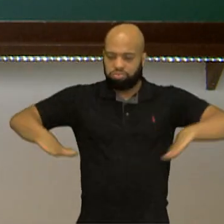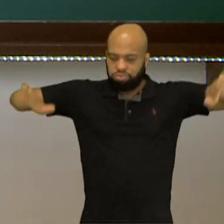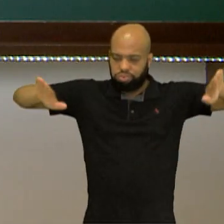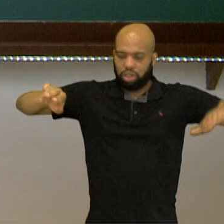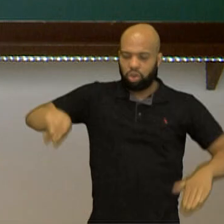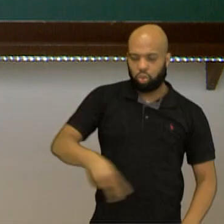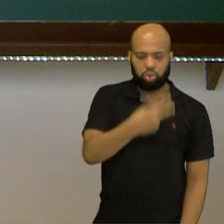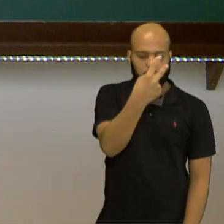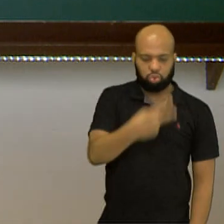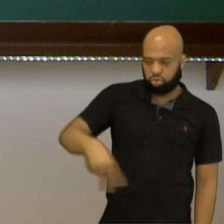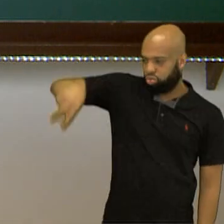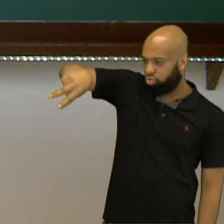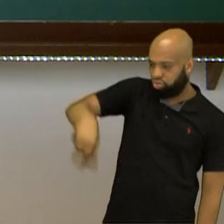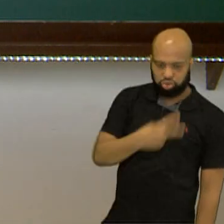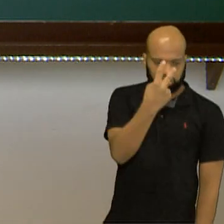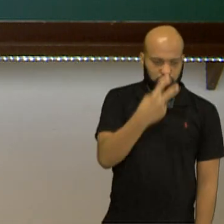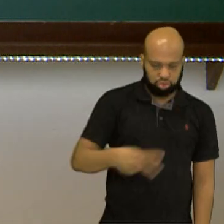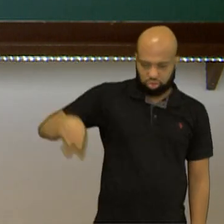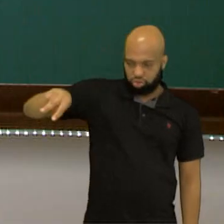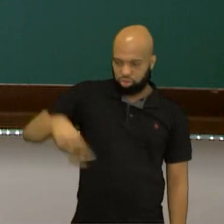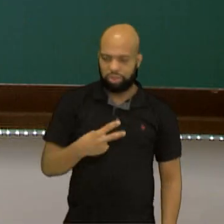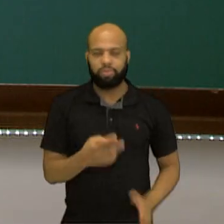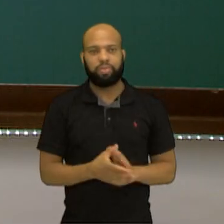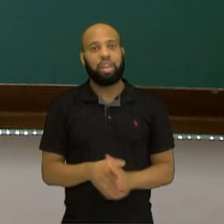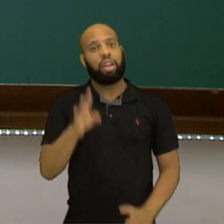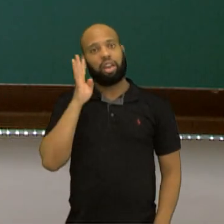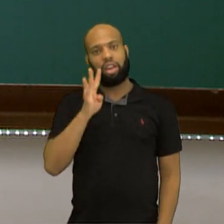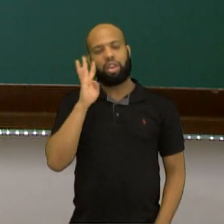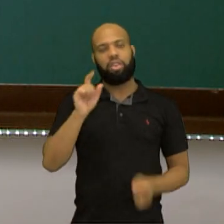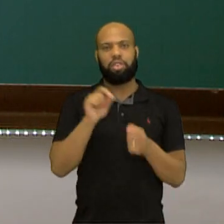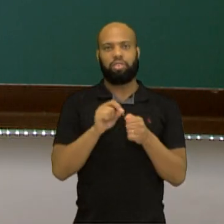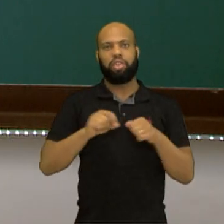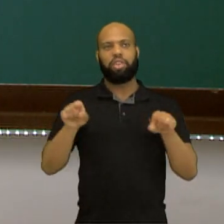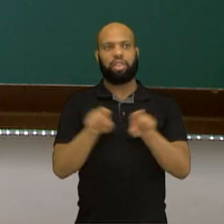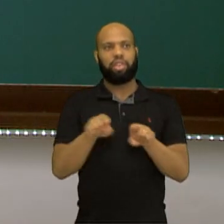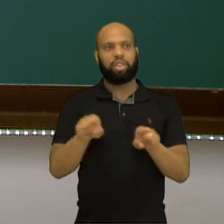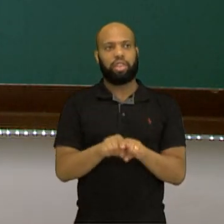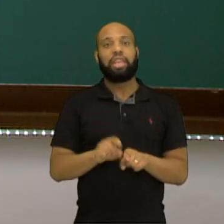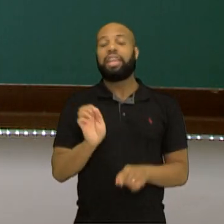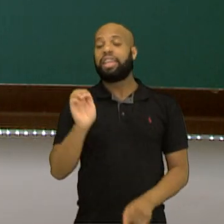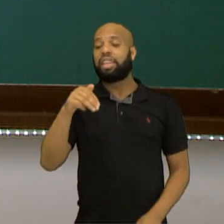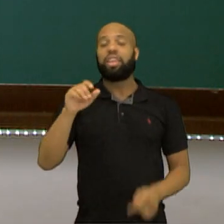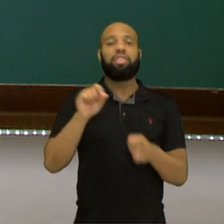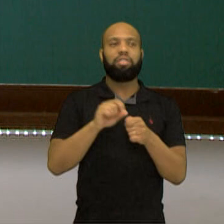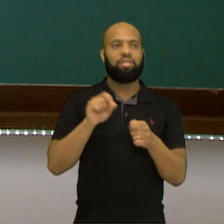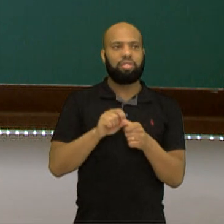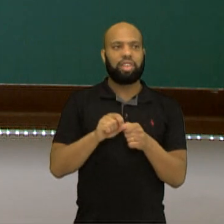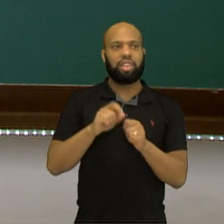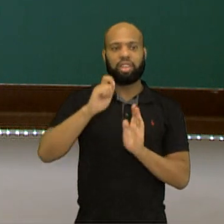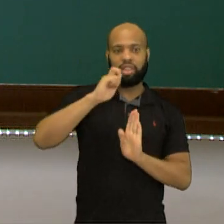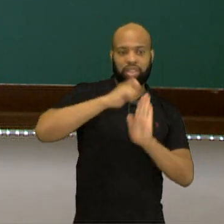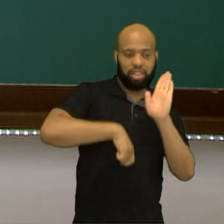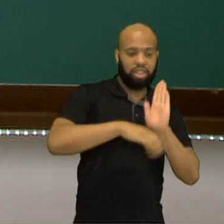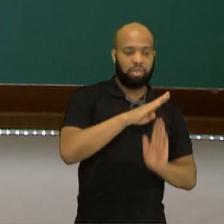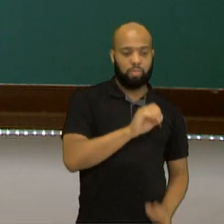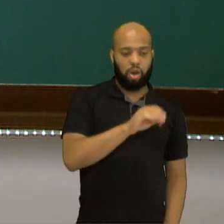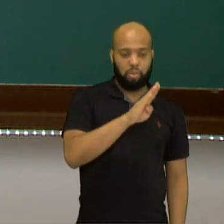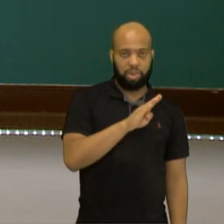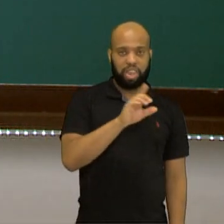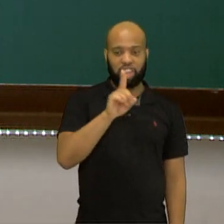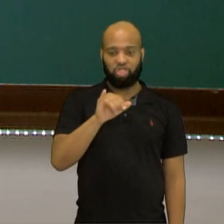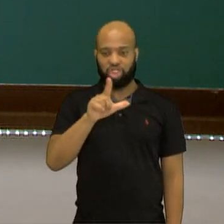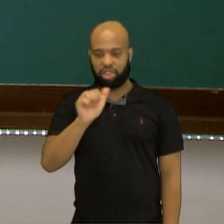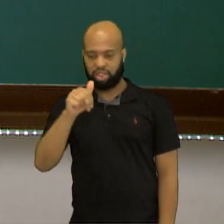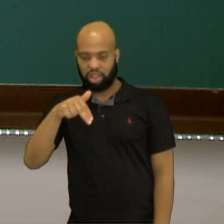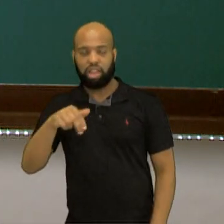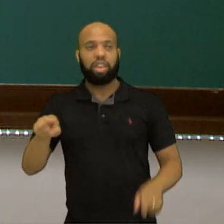o skate. Então é uma ação muito legal que eles fazem. Aqui quem ensinou essa música foi o Bob Dylan. E aqui foi